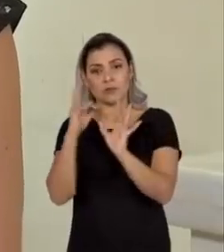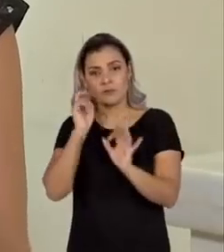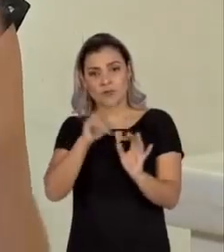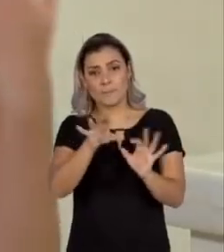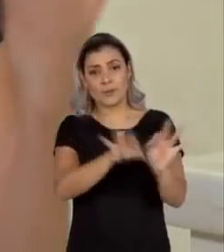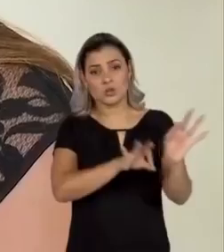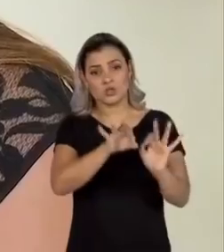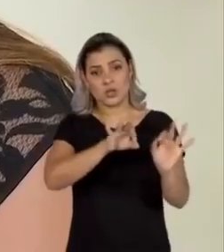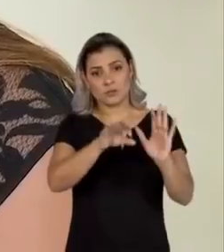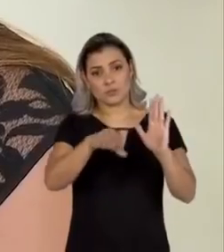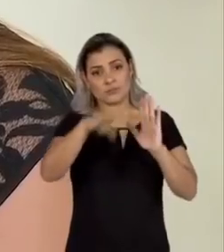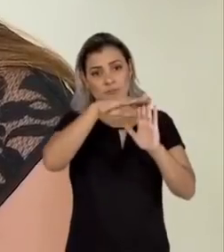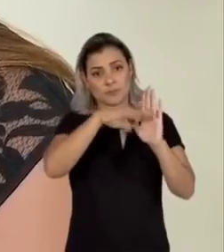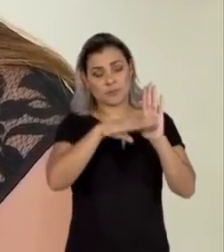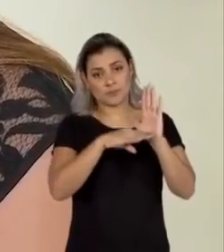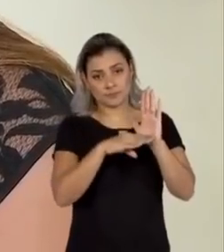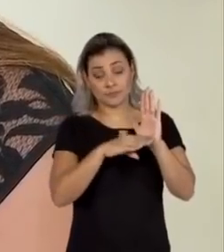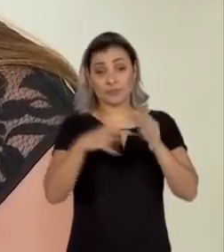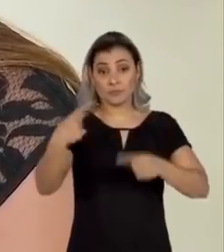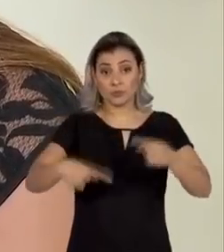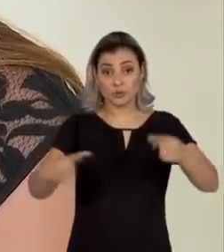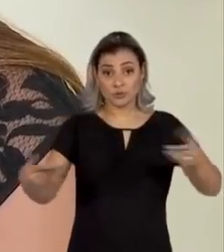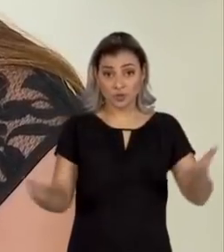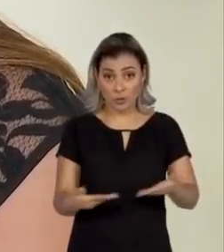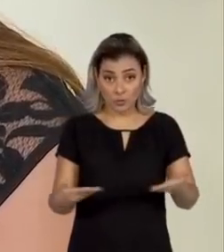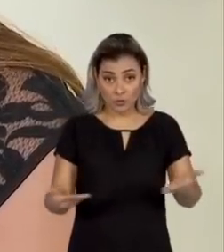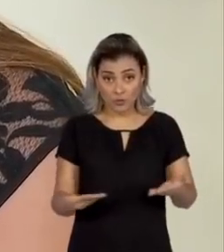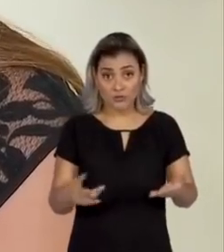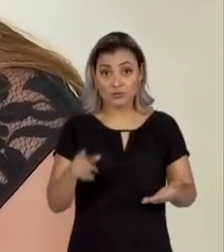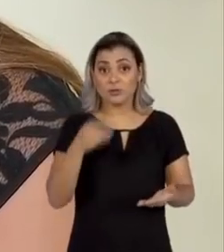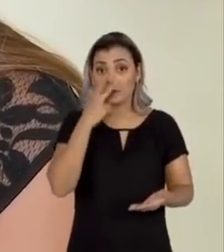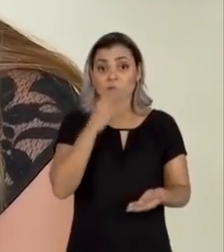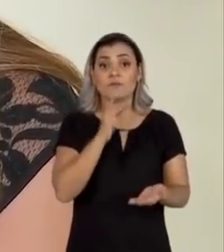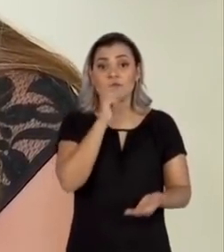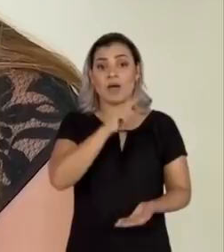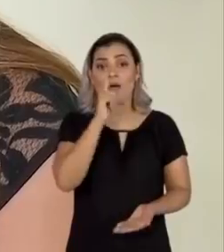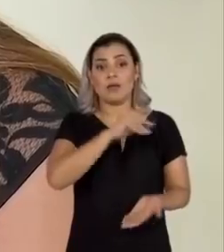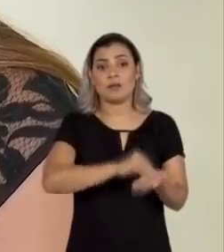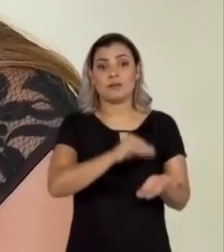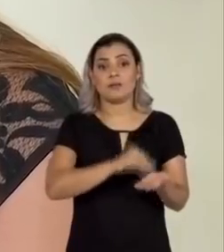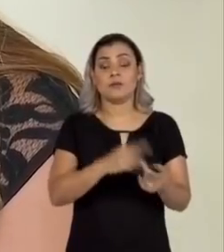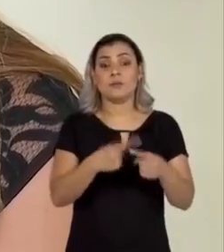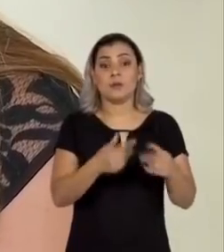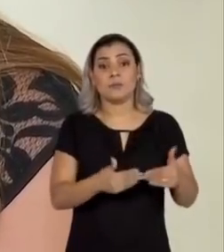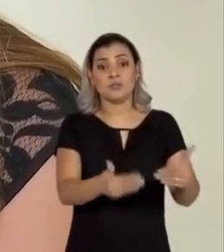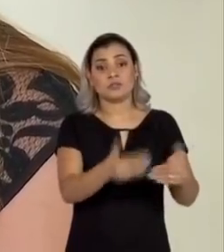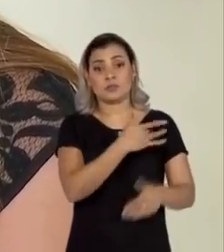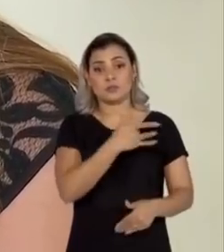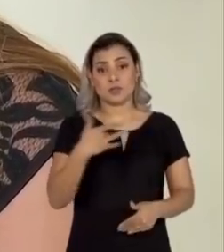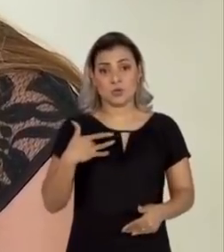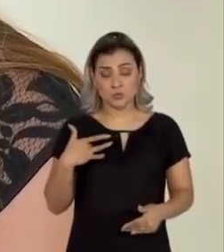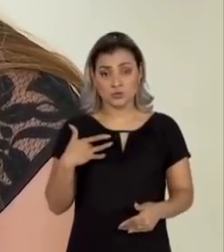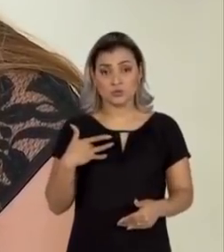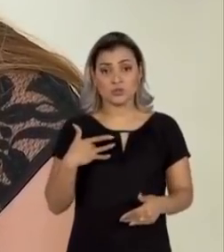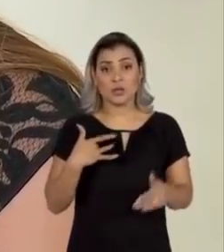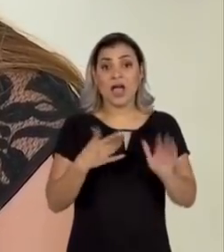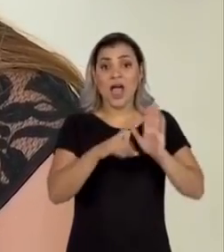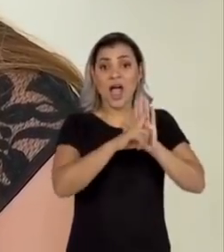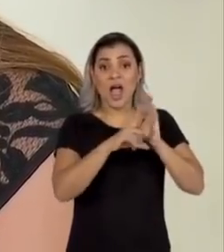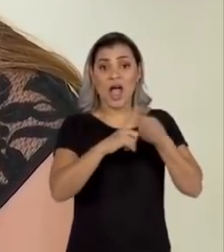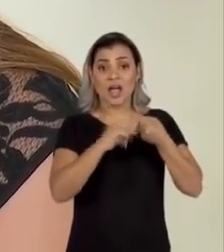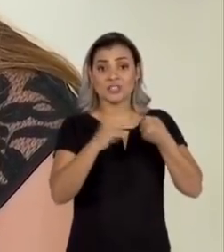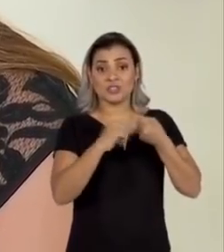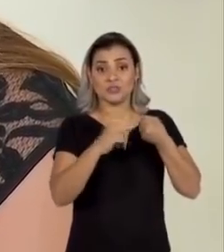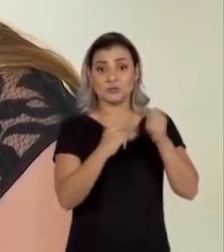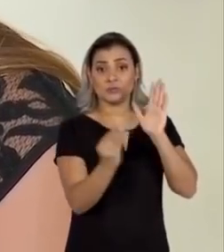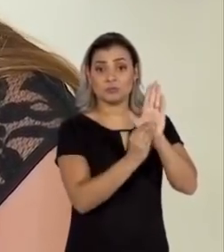do projeto. Essa política nacional de diabetes ainda é incompleta porque o Ministério da Saúde retirou o artigo que fala sobre